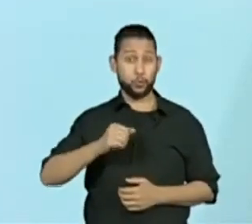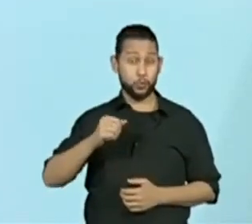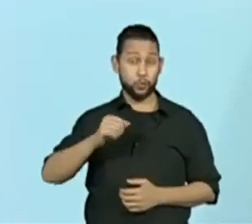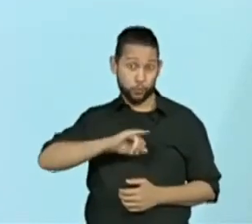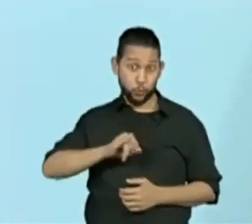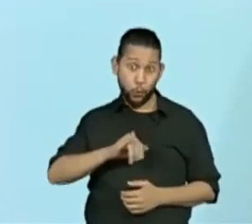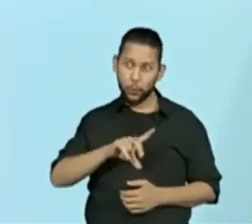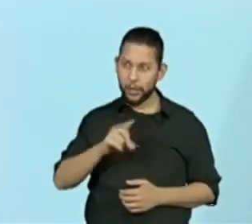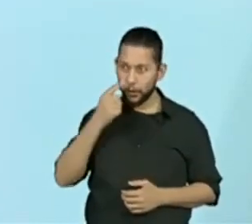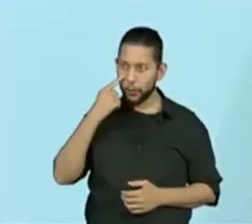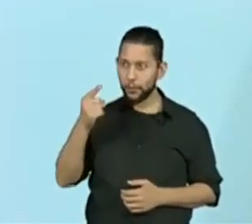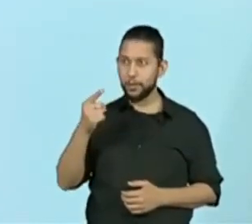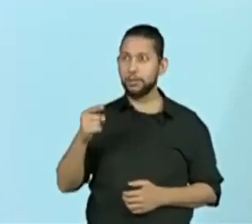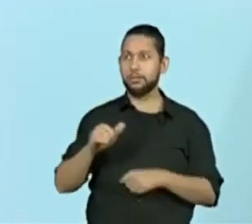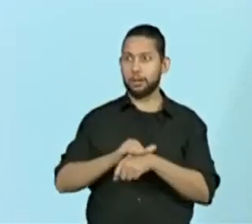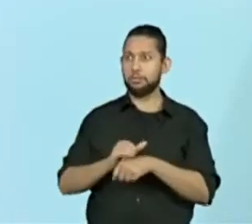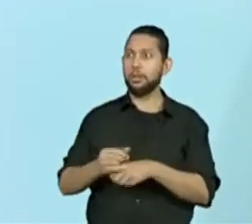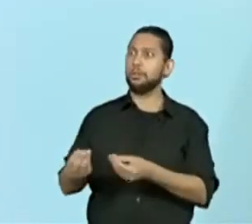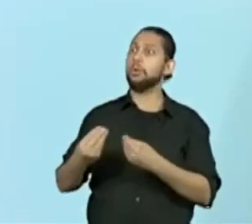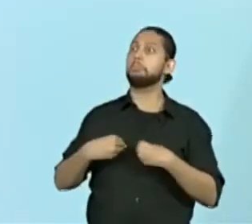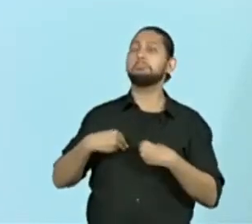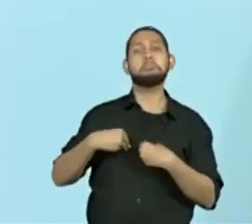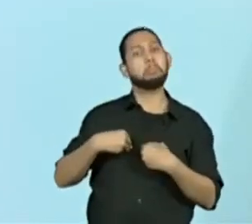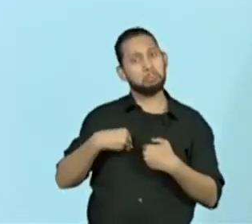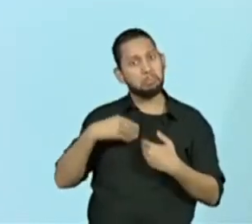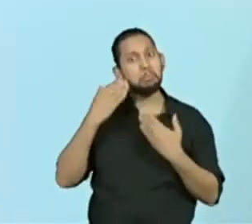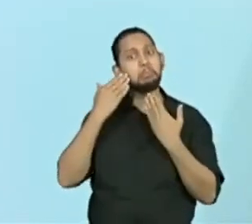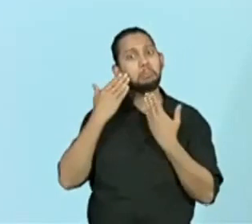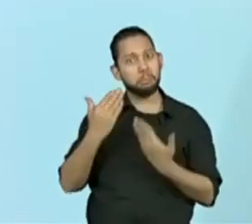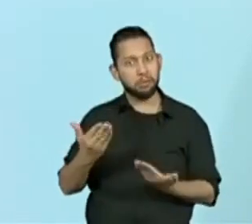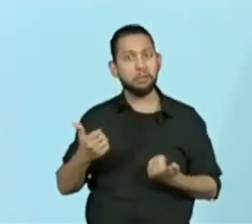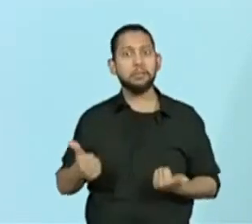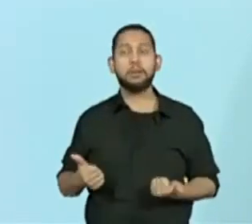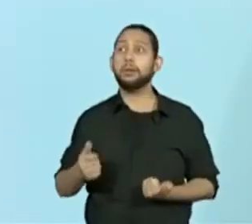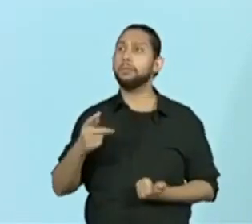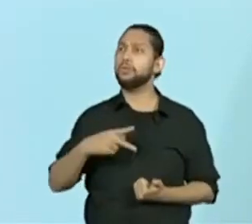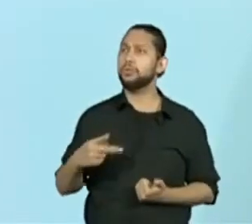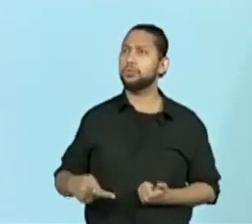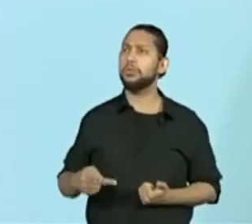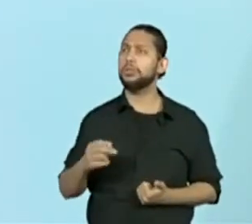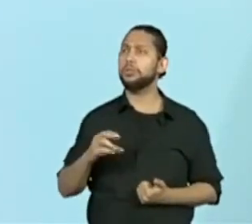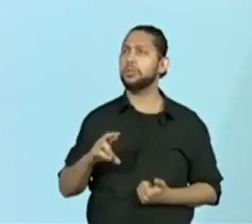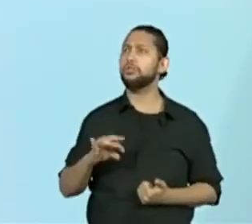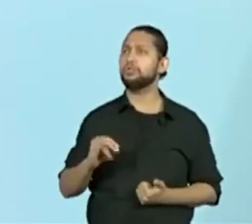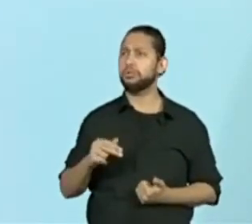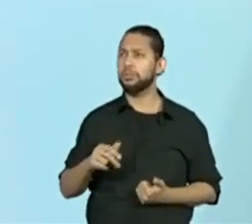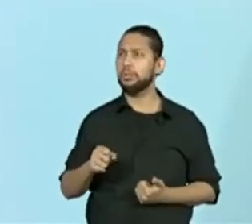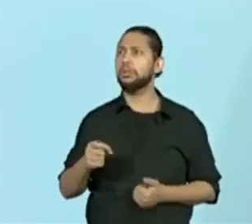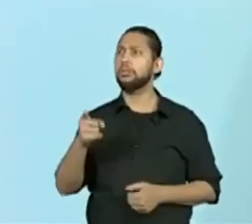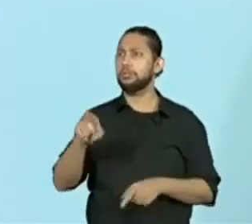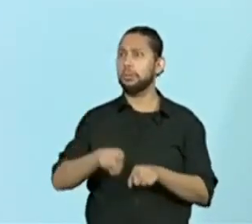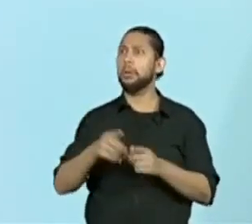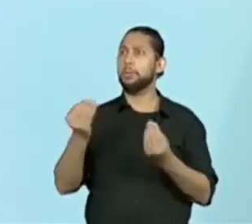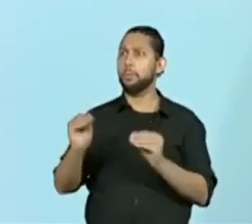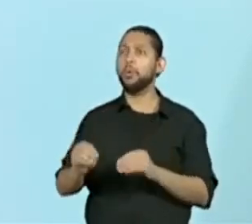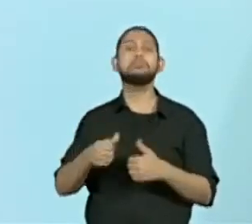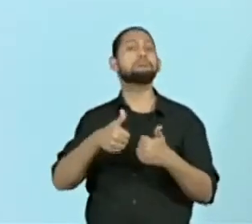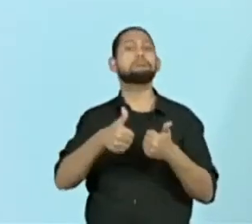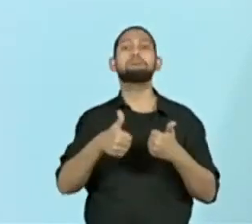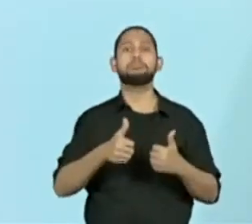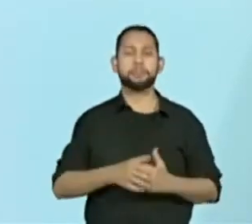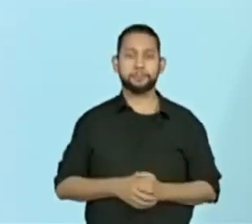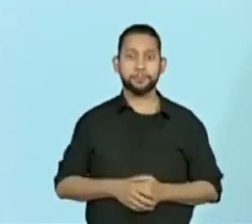uma estratégia muito bem uma sentença é muito obrigada Júlia Olha lá professora Cristiane e a professora Isolete colocando